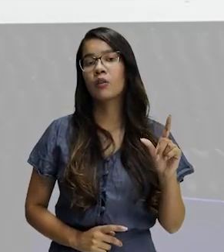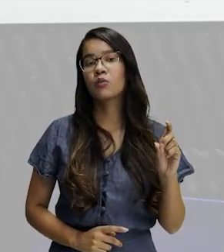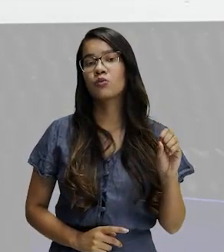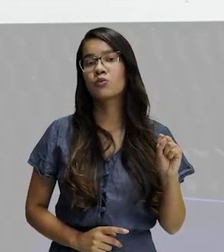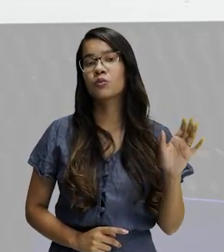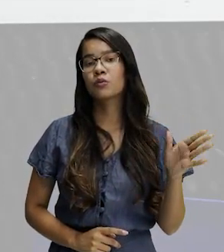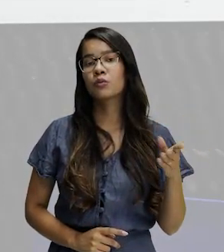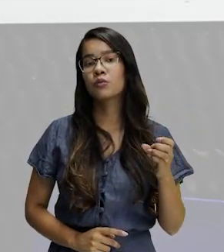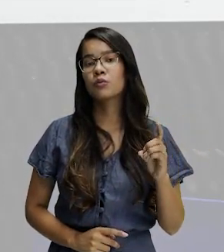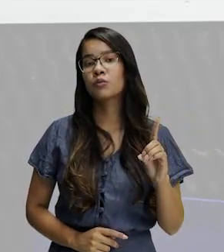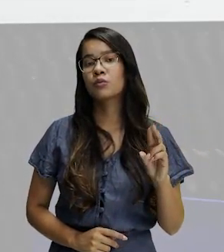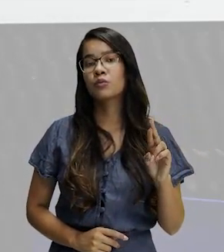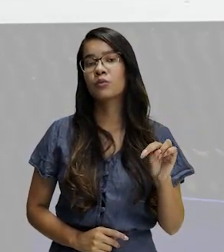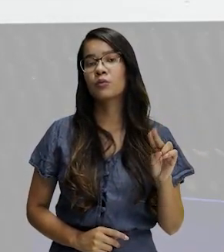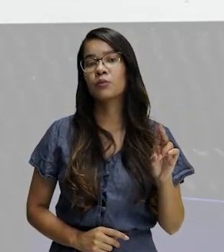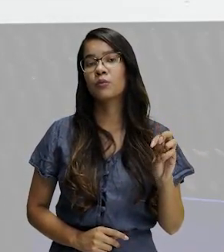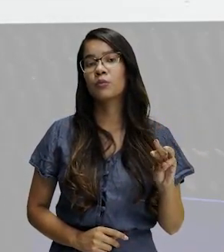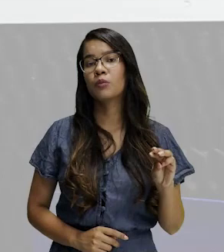de Andrade.